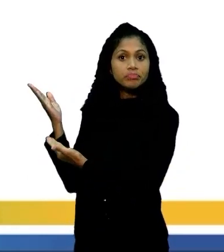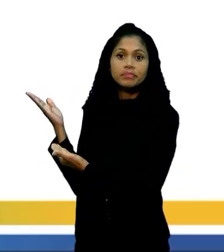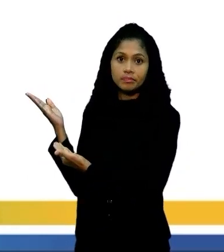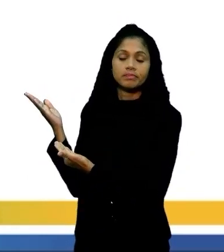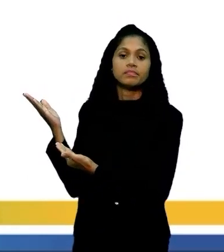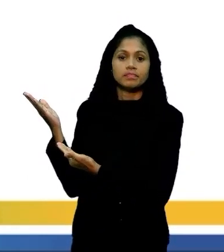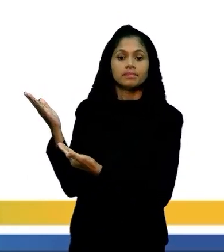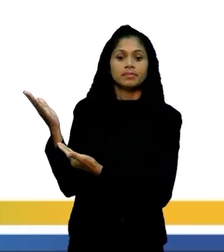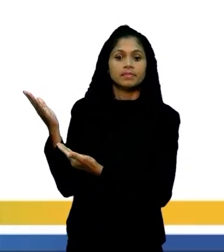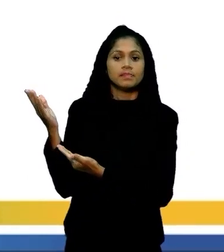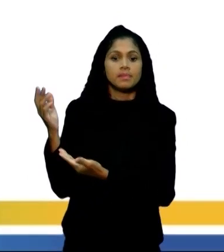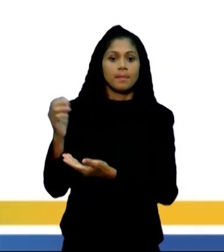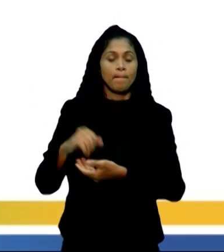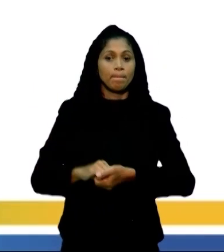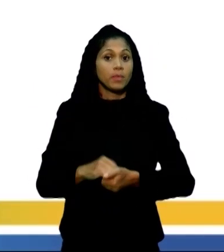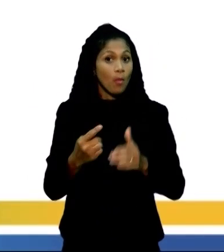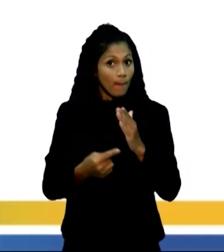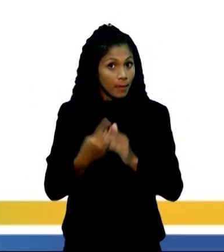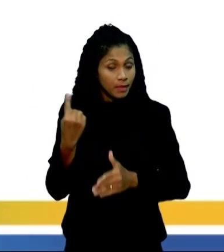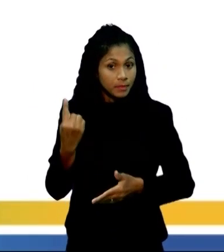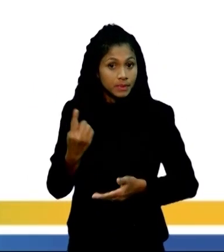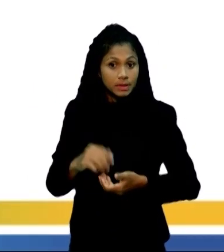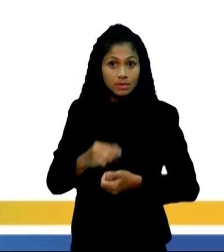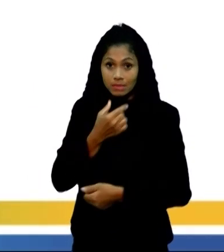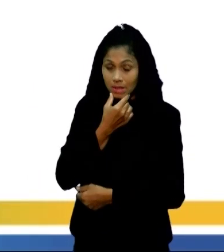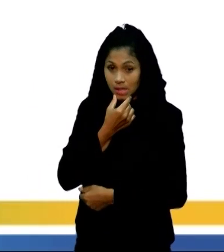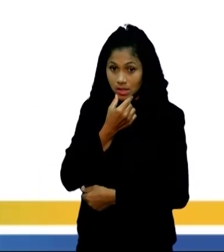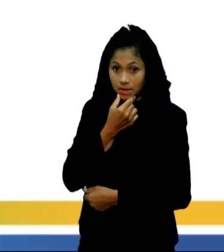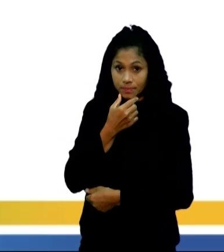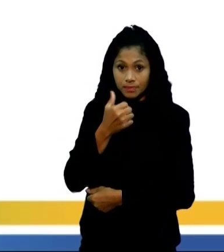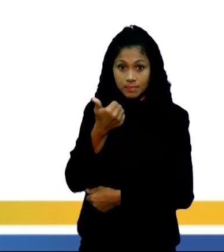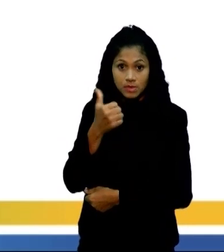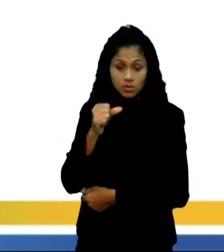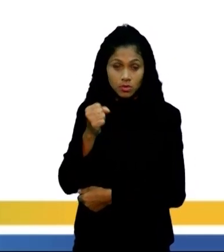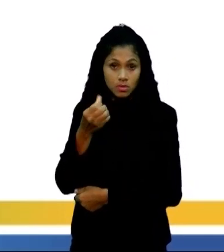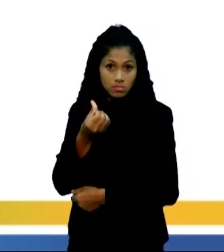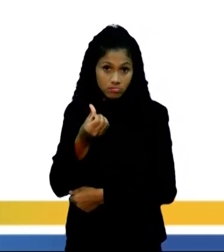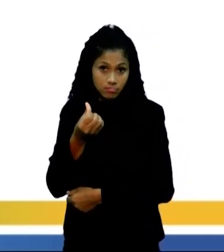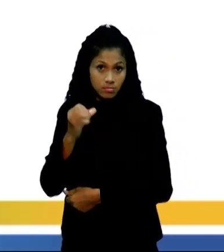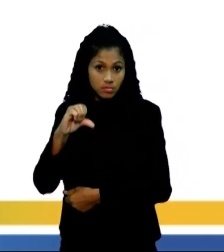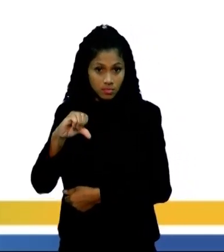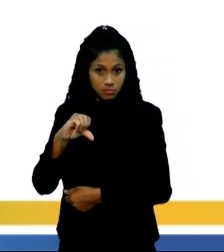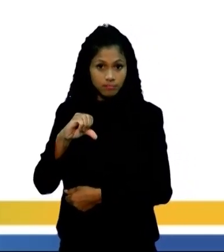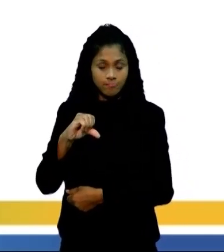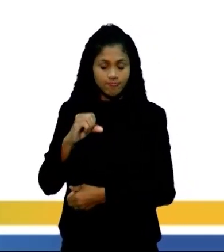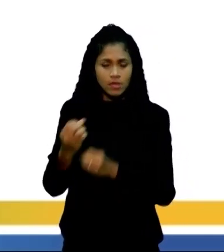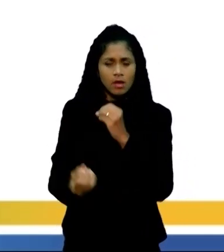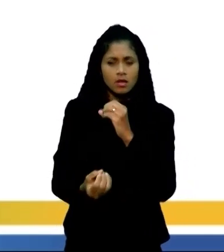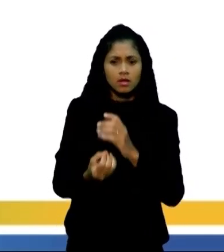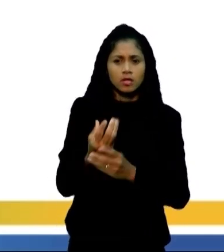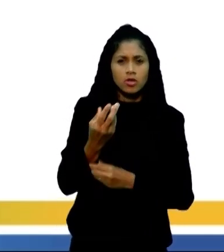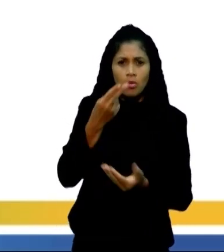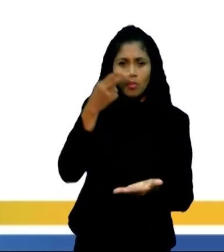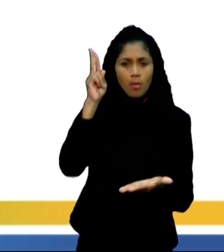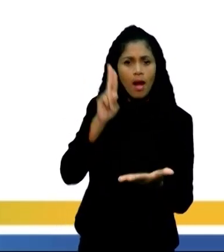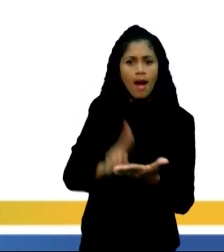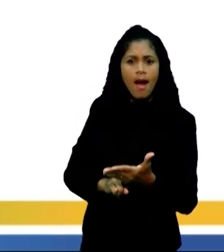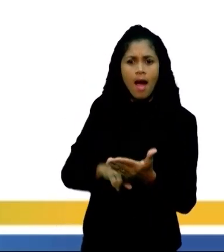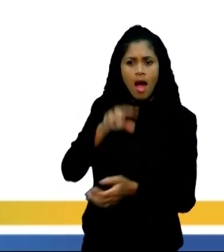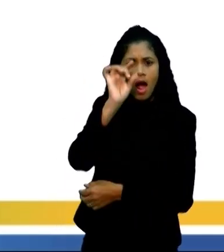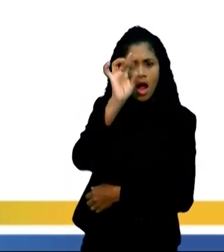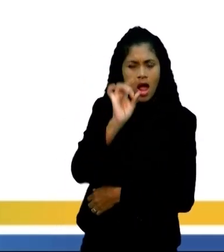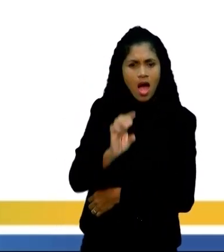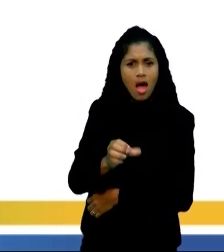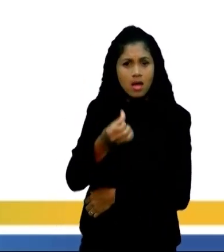Dmitri Mendeleev, ele em 1869 criou uma carta para cada um dos